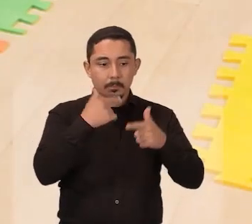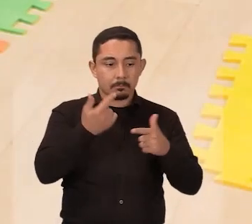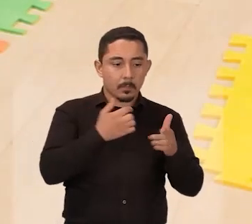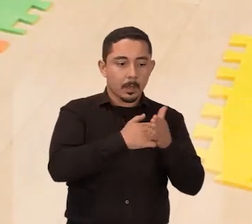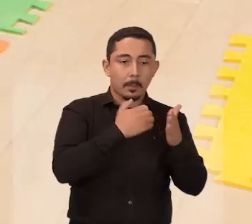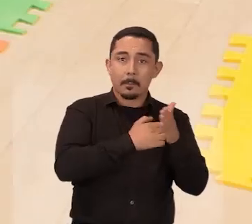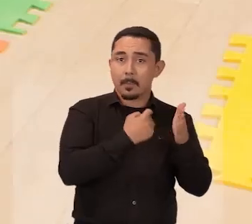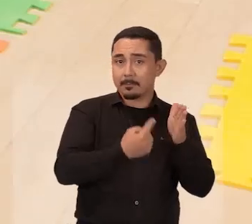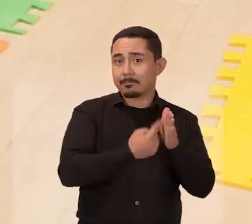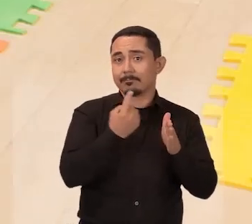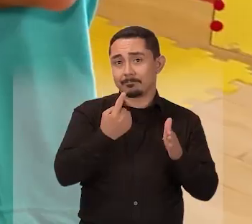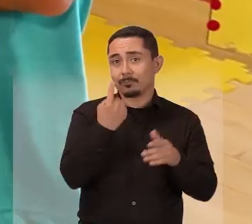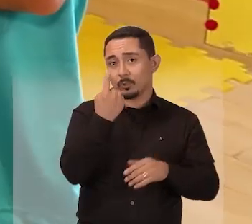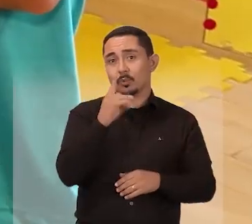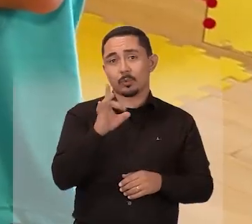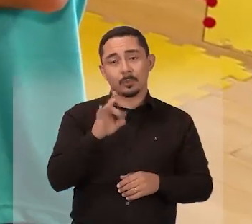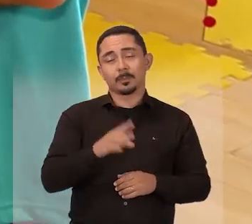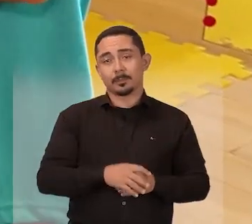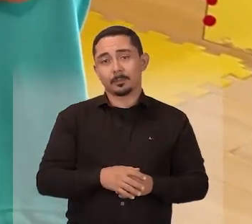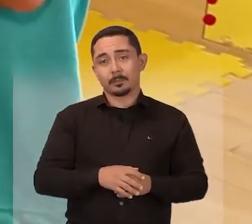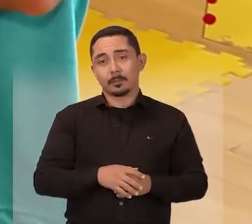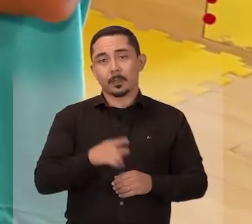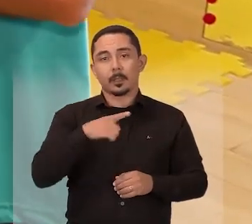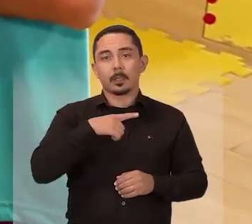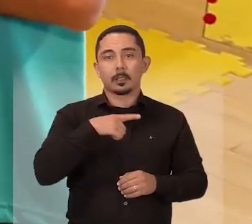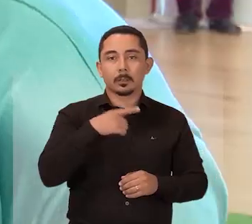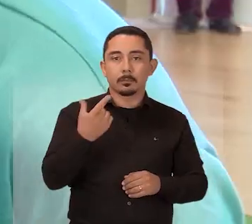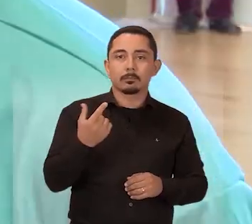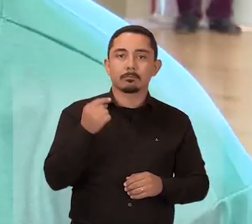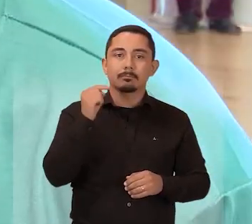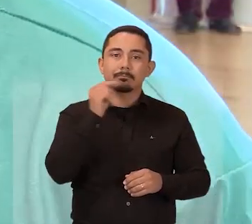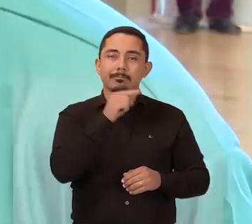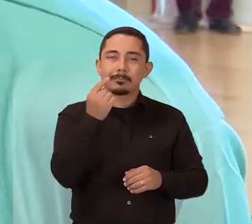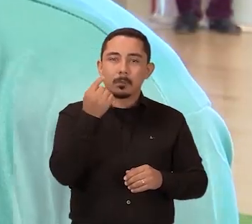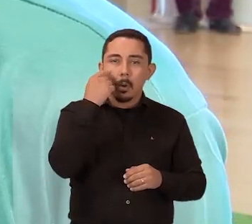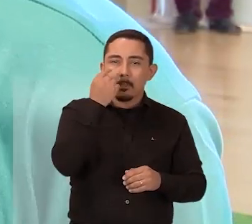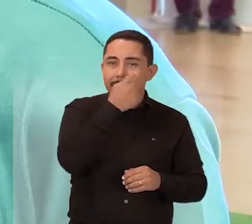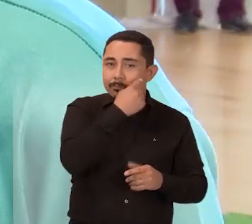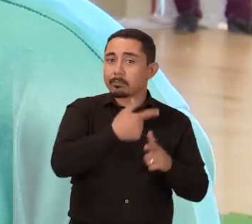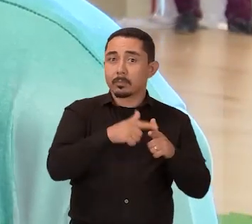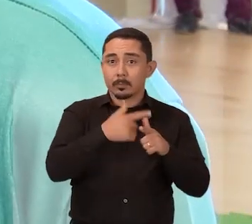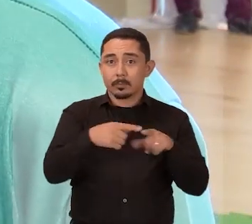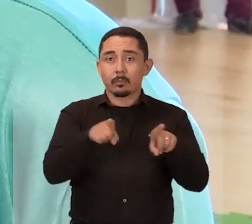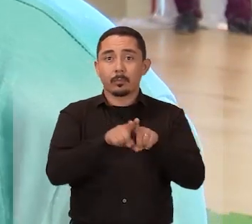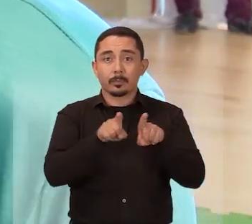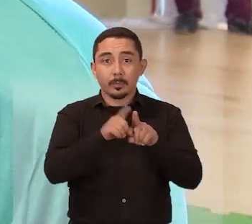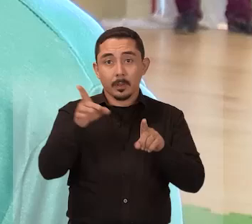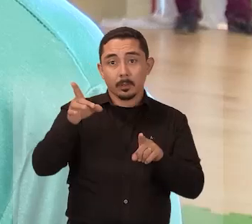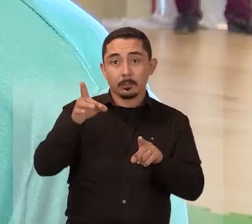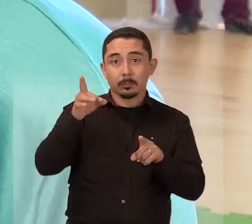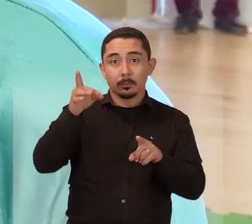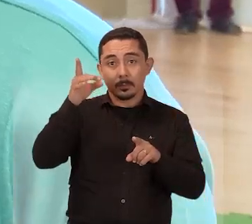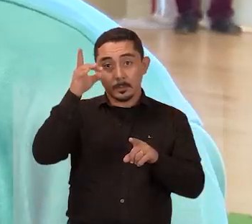intelectual e toxoplasmose ocular em ambos os olhos. Eu ajudo